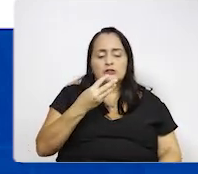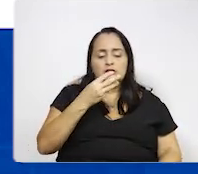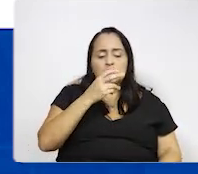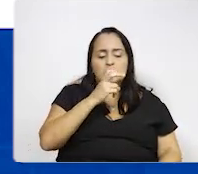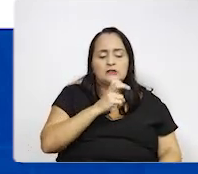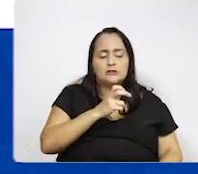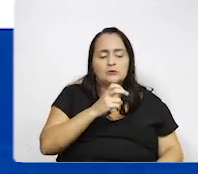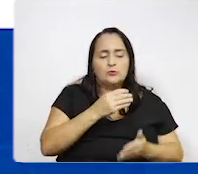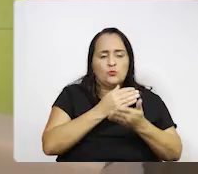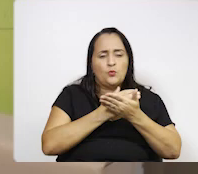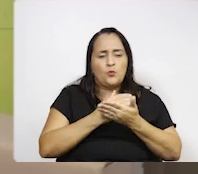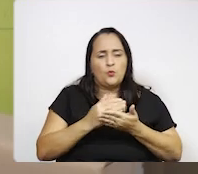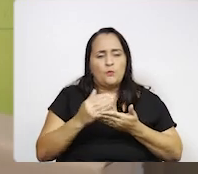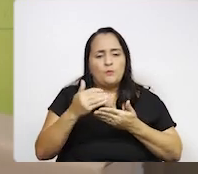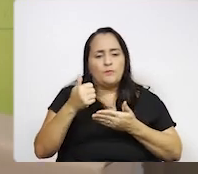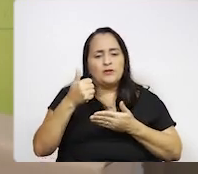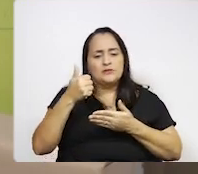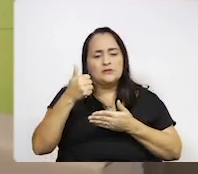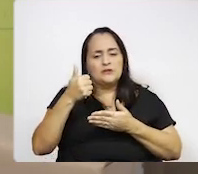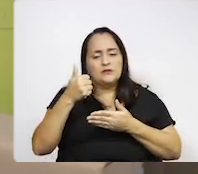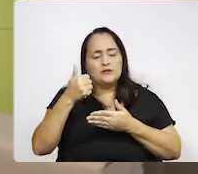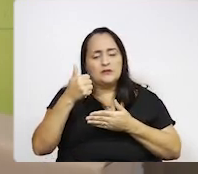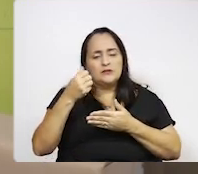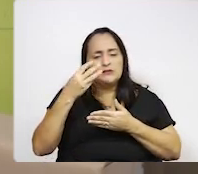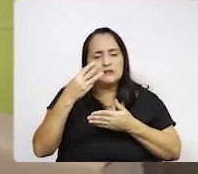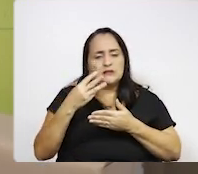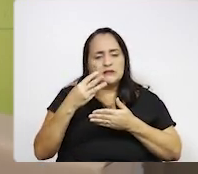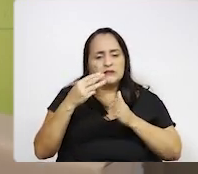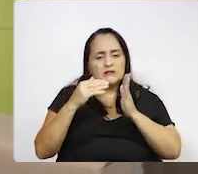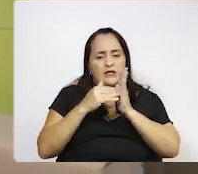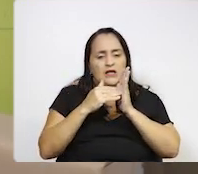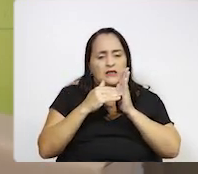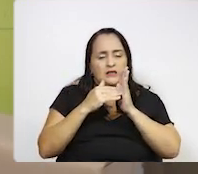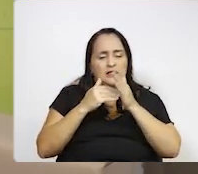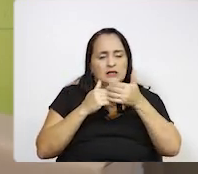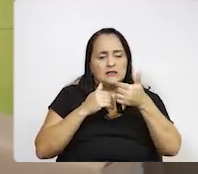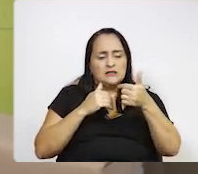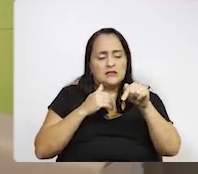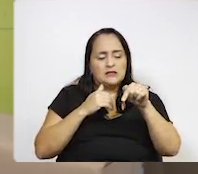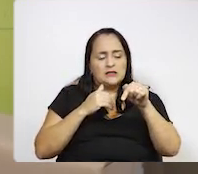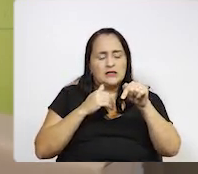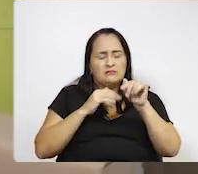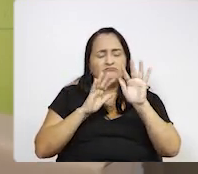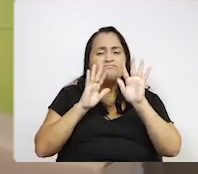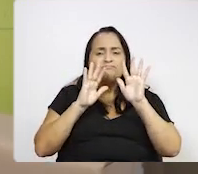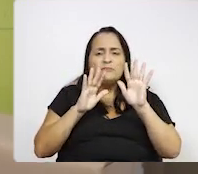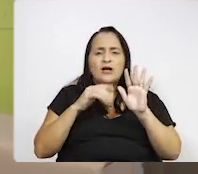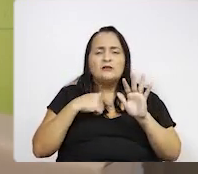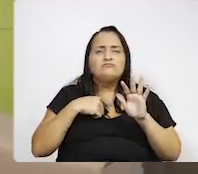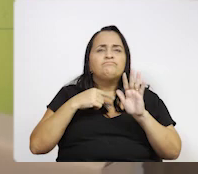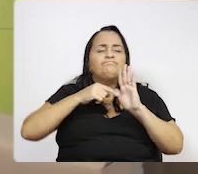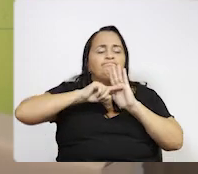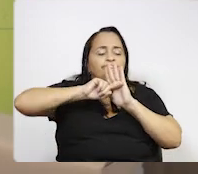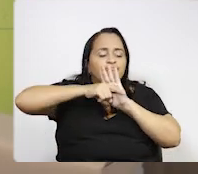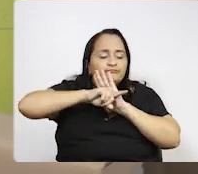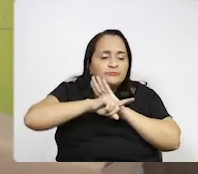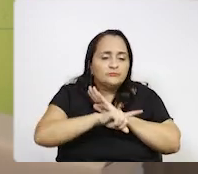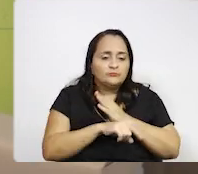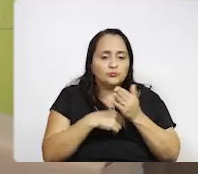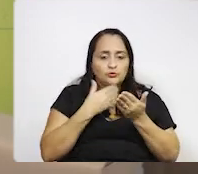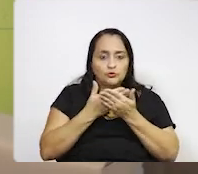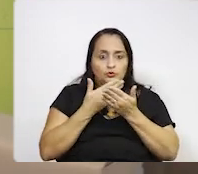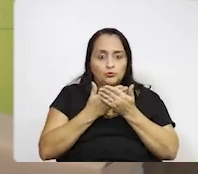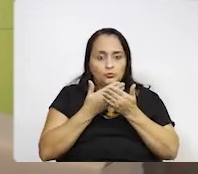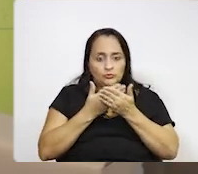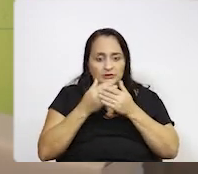15 a 17, tá? São as questões finais que vão trazer uma revisão mais aprofundada